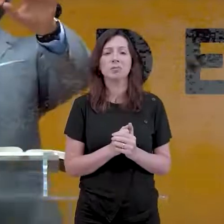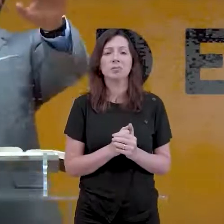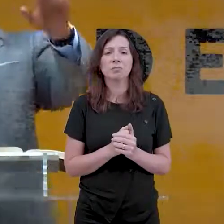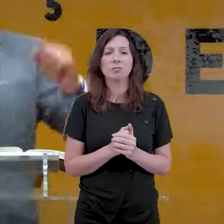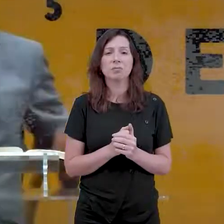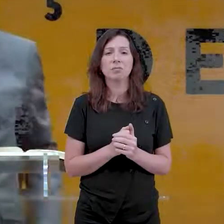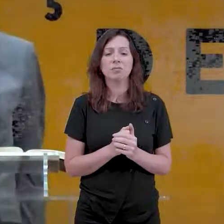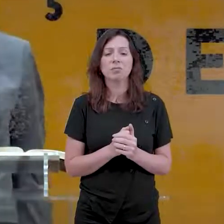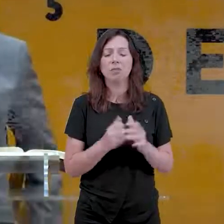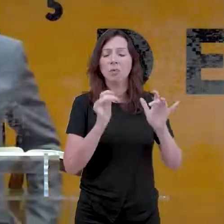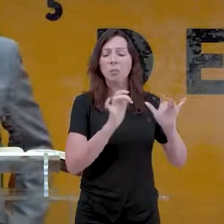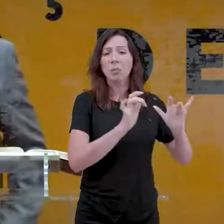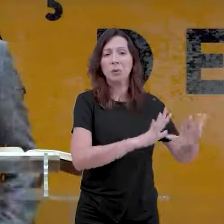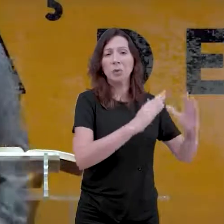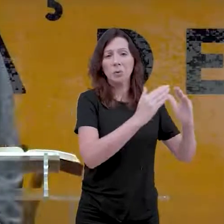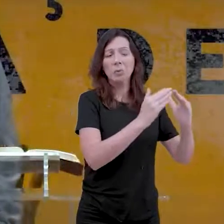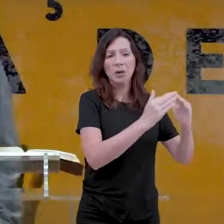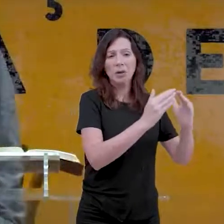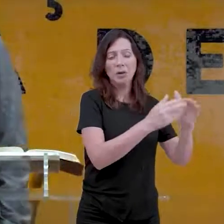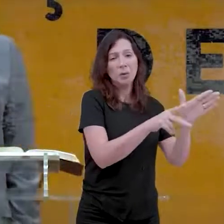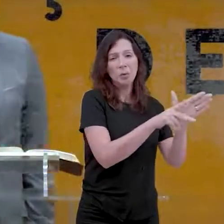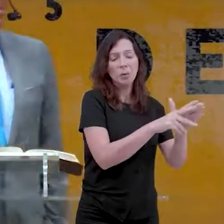posto num abrigo de crianças cegas,